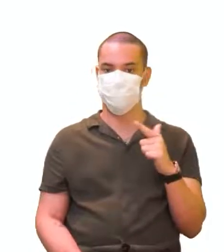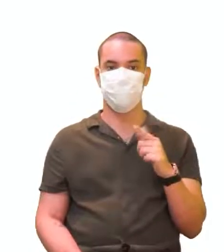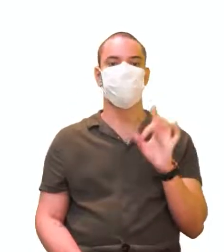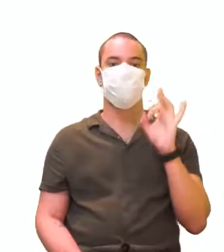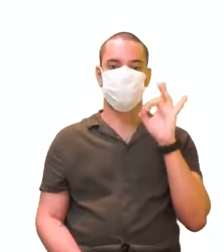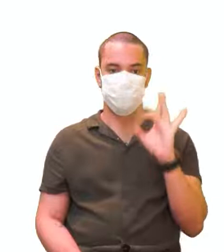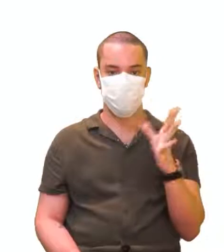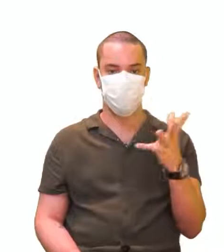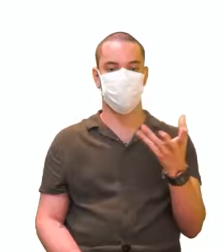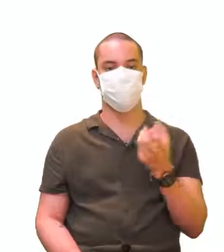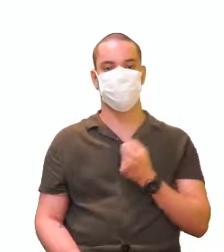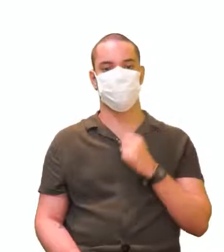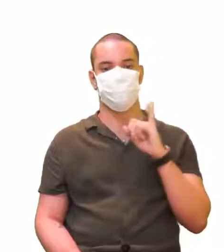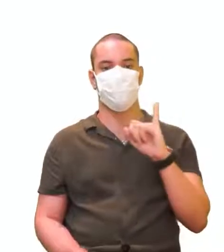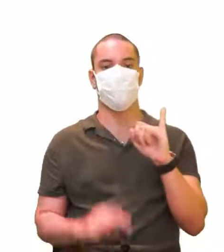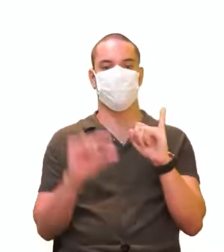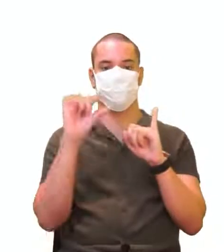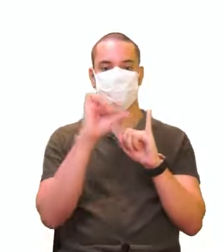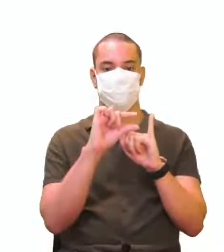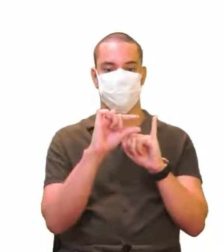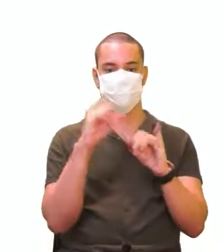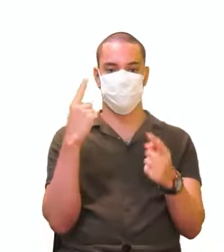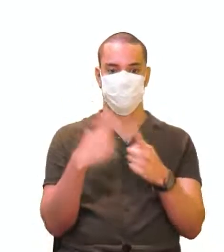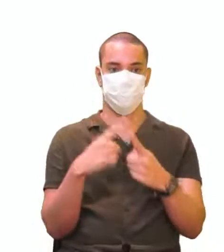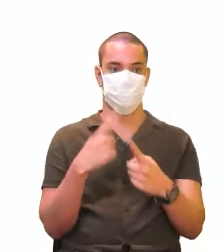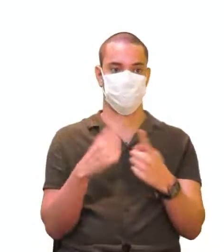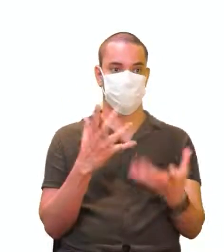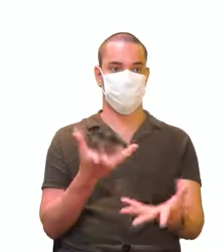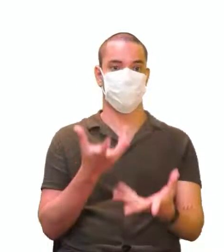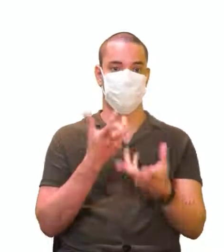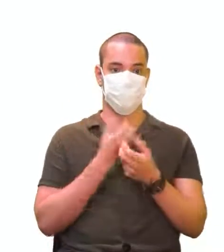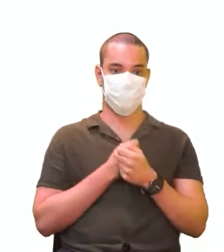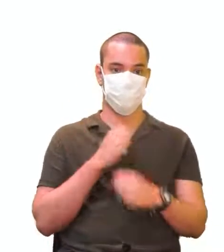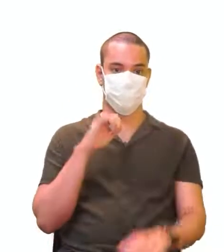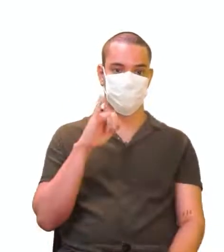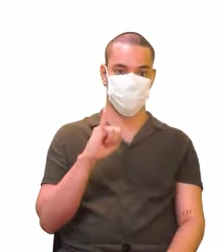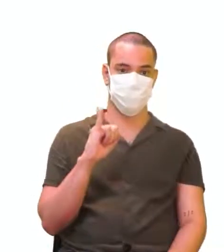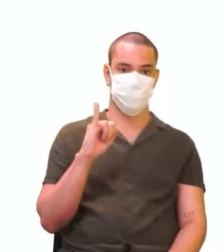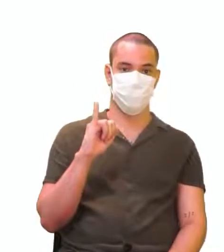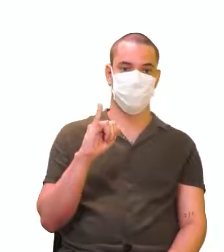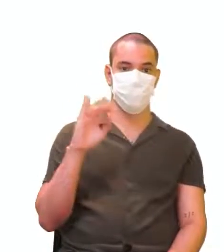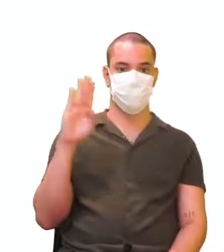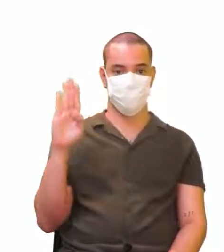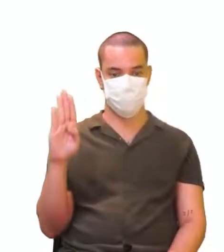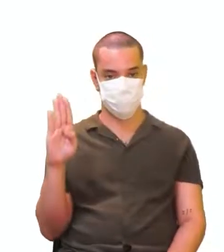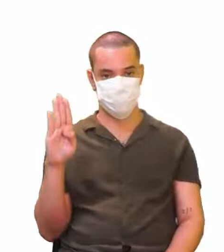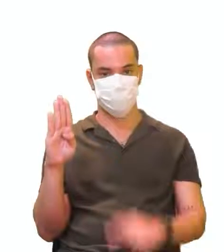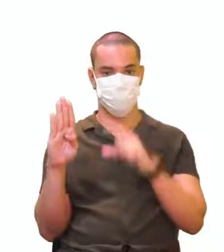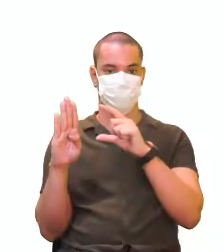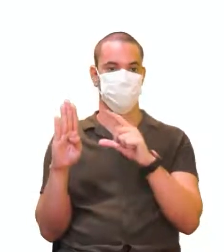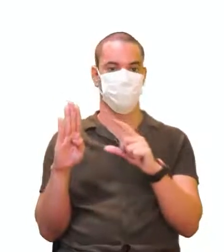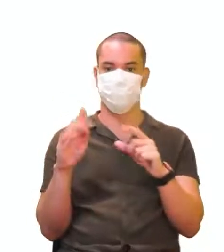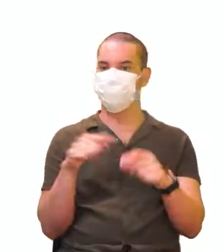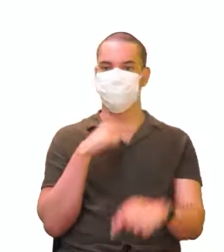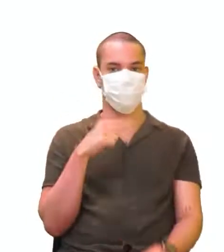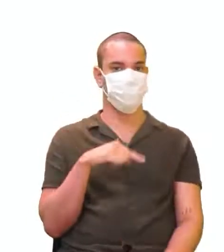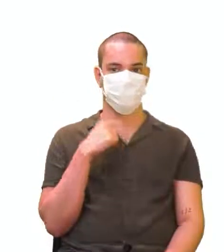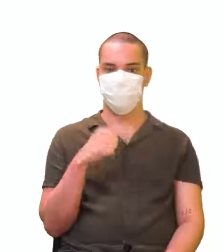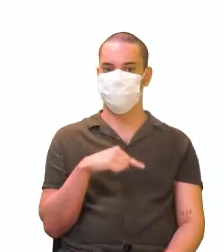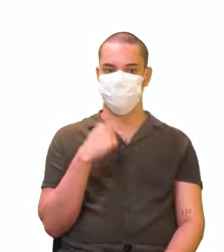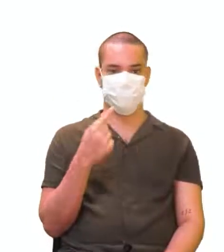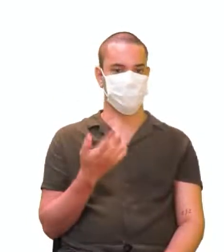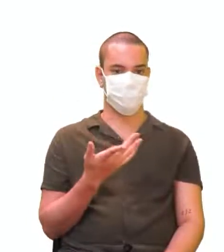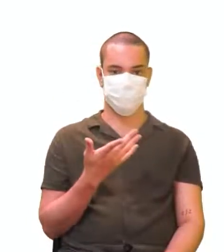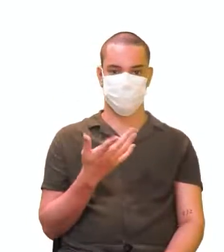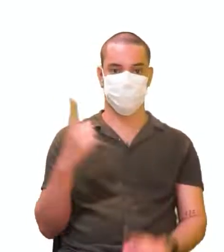só pode receber aqui, ó, Izinho. do Izinho, porque se ele tivesse recebido isão Bzão, Era ficaria AB, aqui né? isão azão, isão Bzão. Ele não